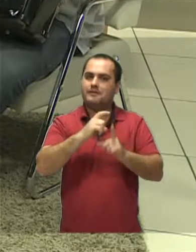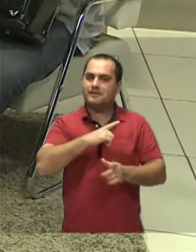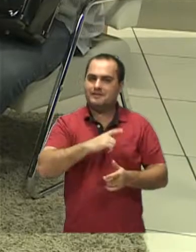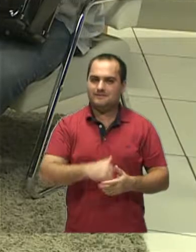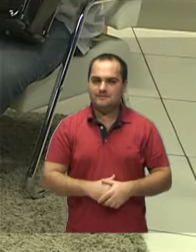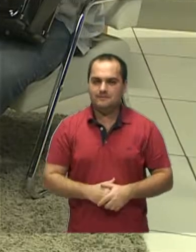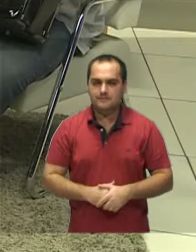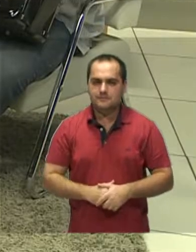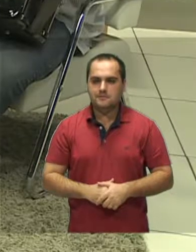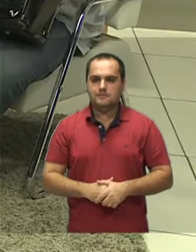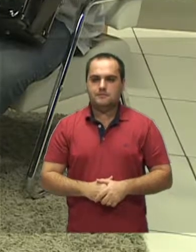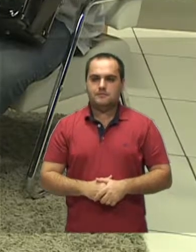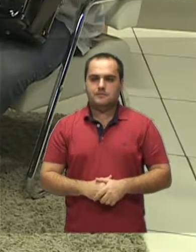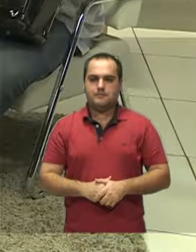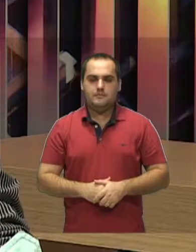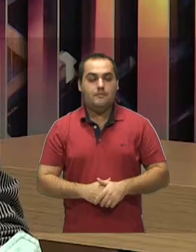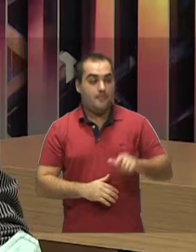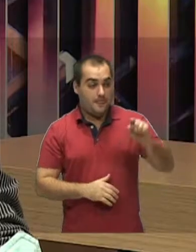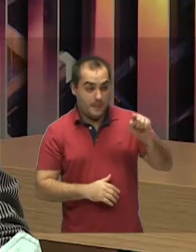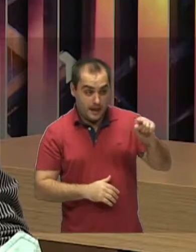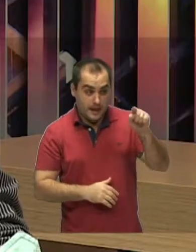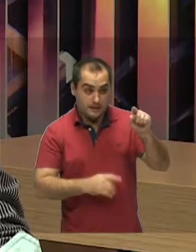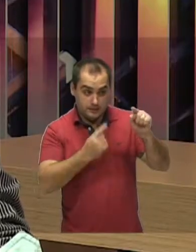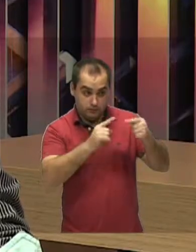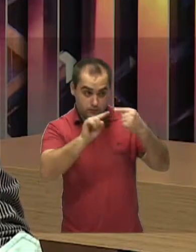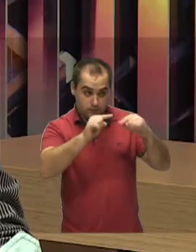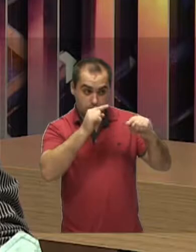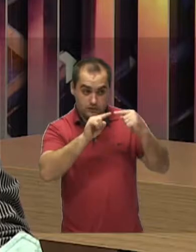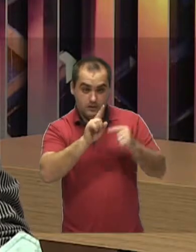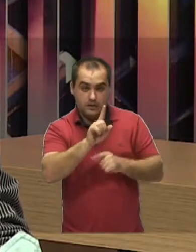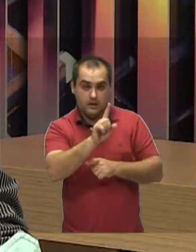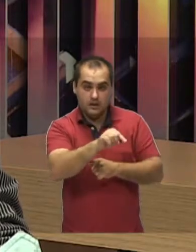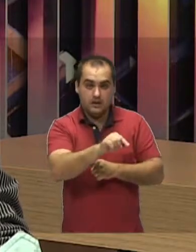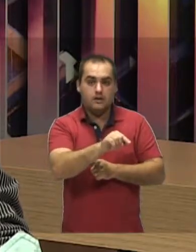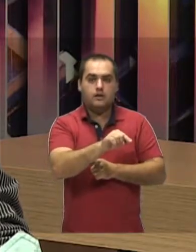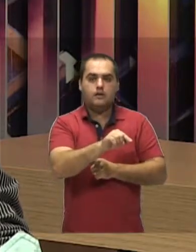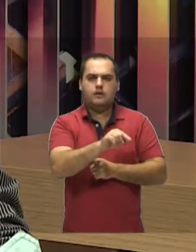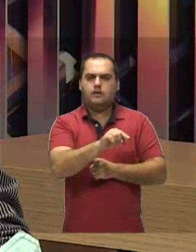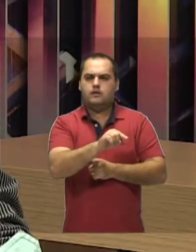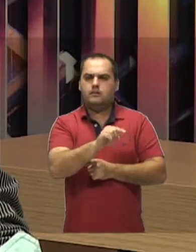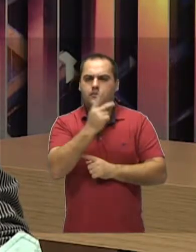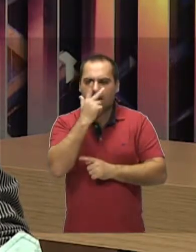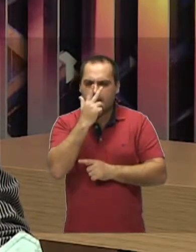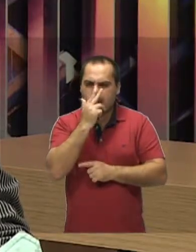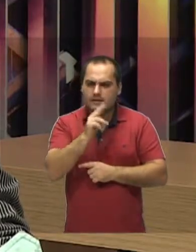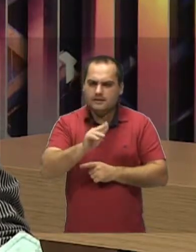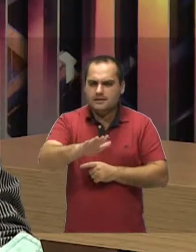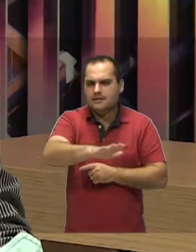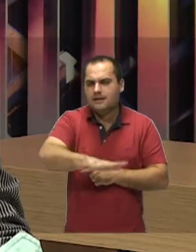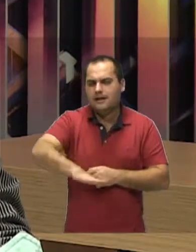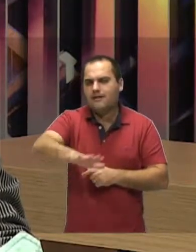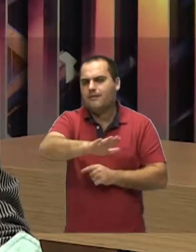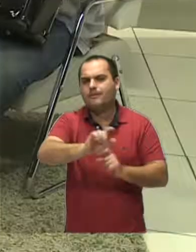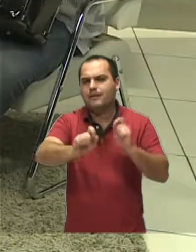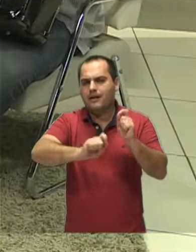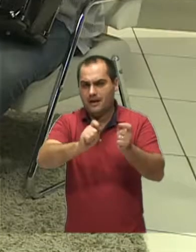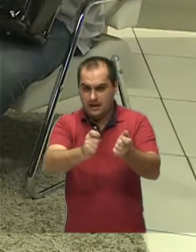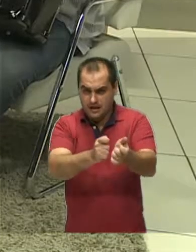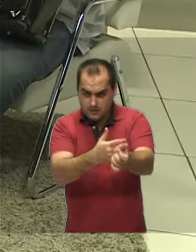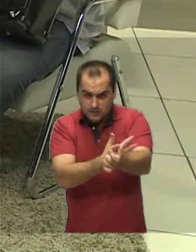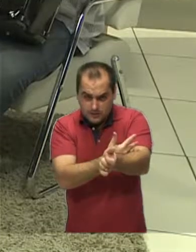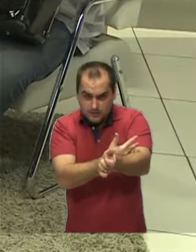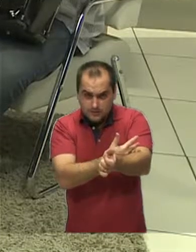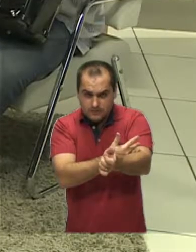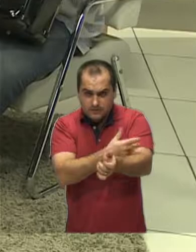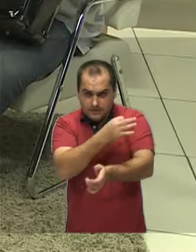Essa música, o roteiro que ela segue, ele geralmente, o carro-chefe é a emoção da hora de fazer